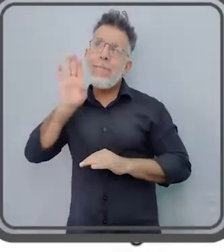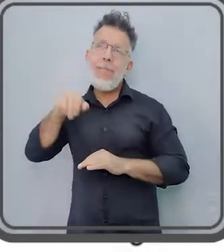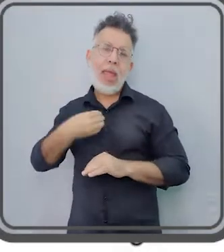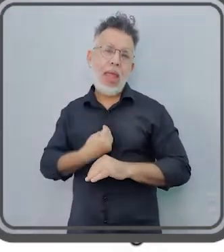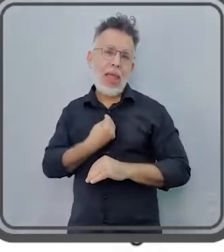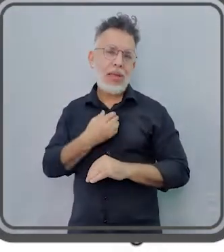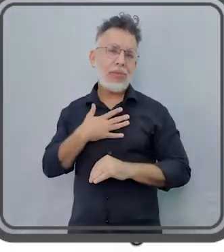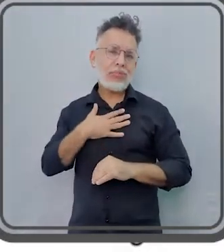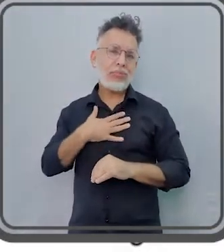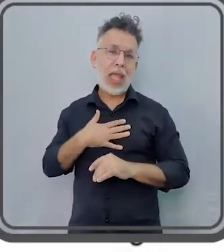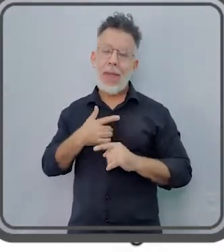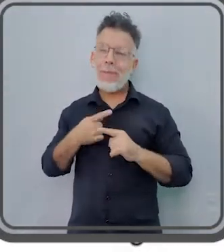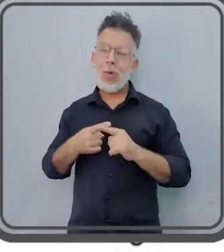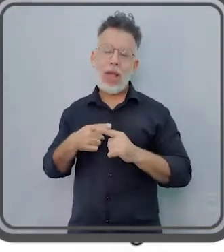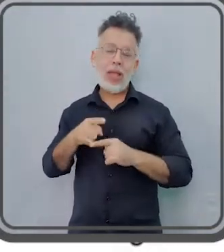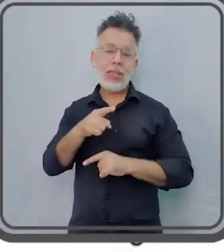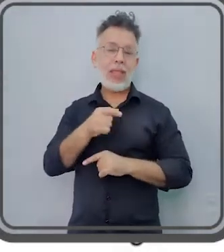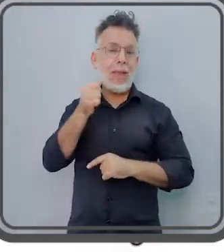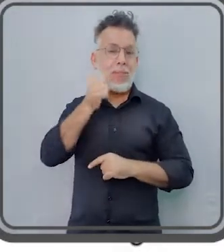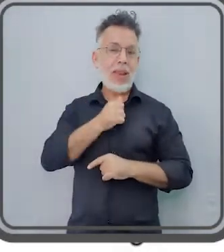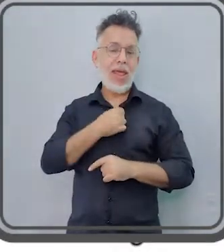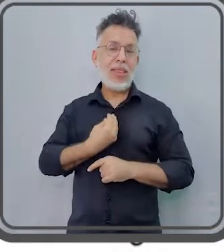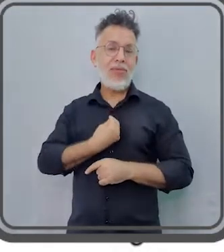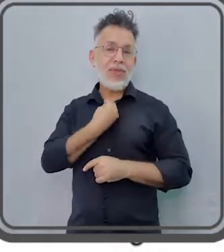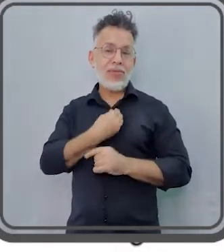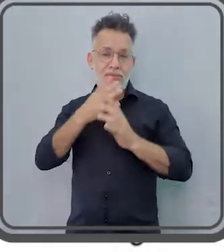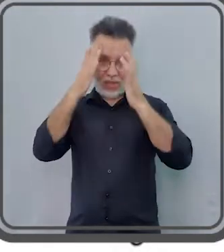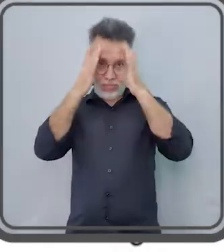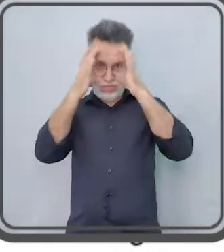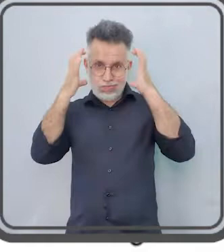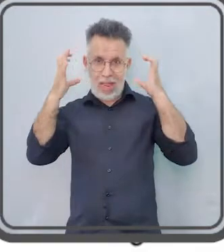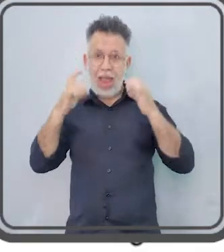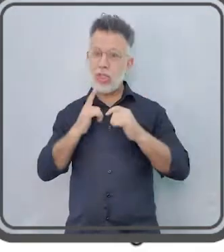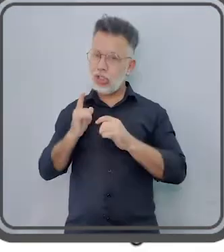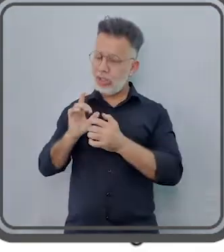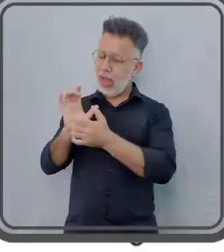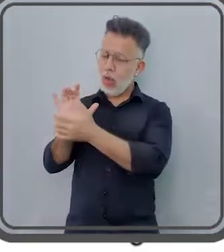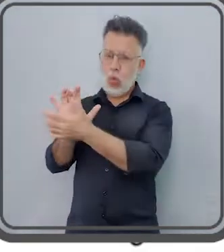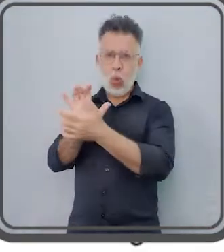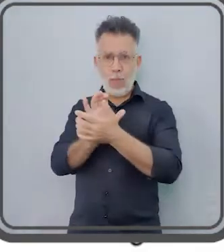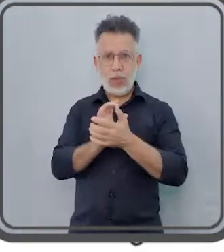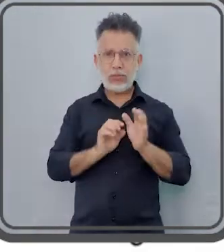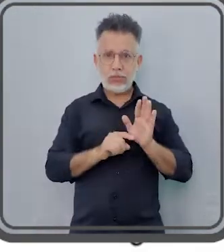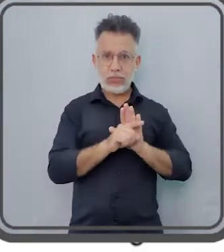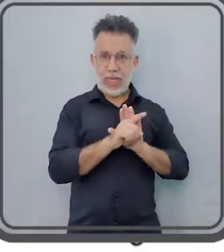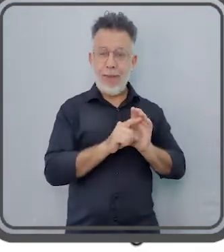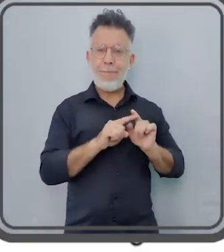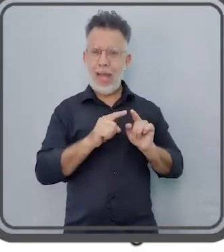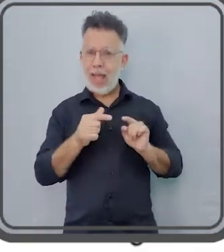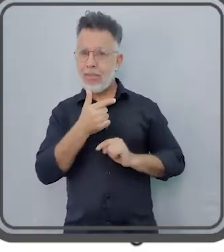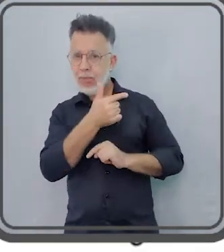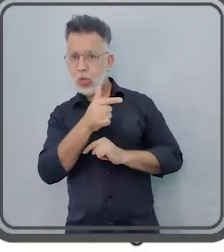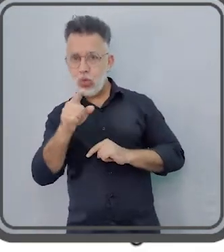né? Só de estresse, enfim. Então, a gente tem esses grandes grupos aqui na FIU, mas para os outros produtos a gente